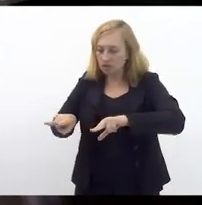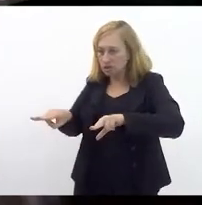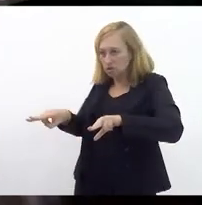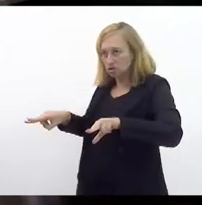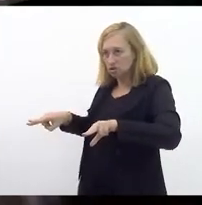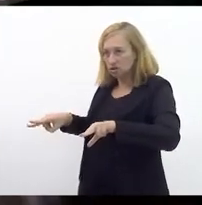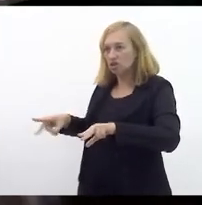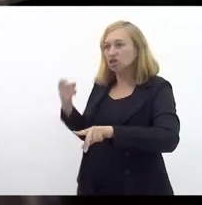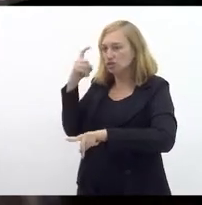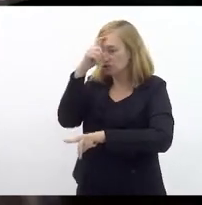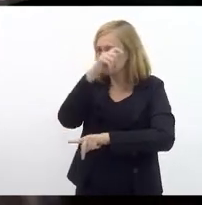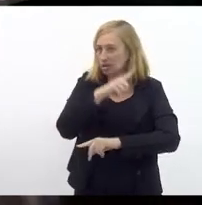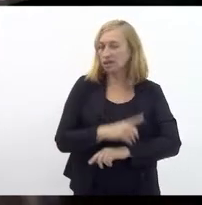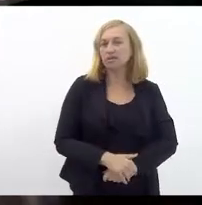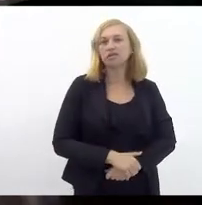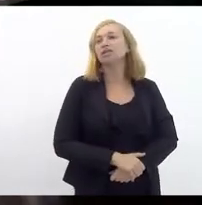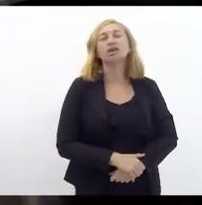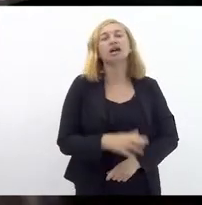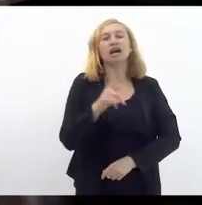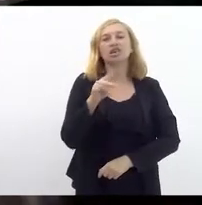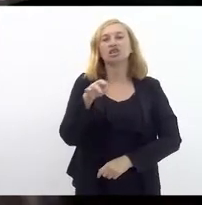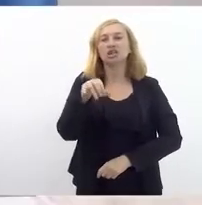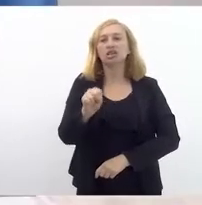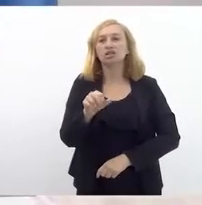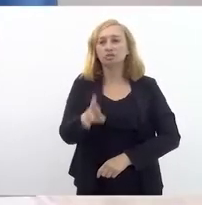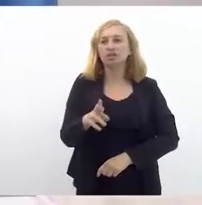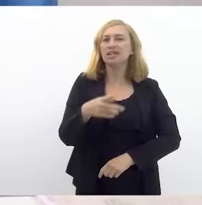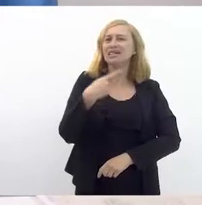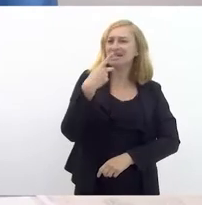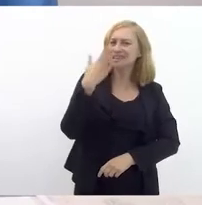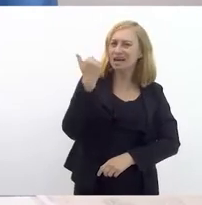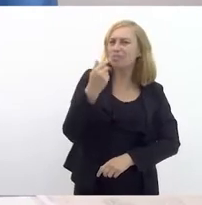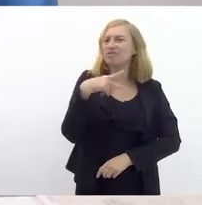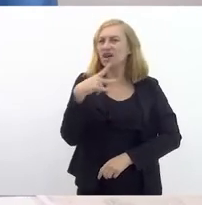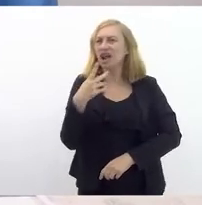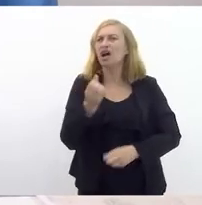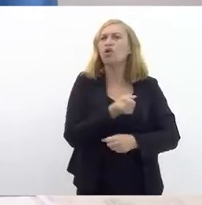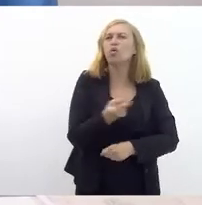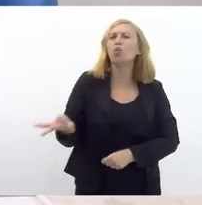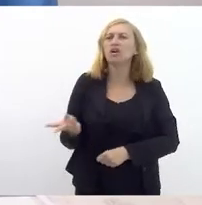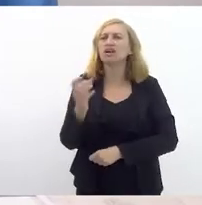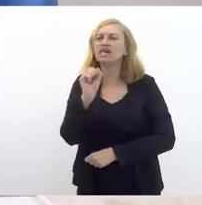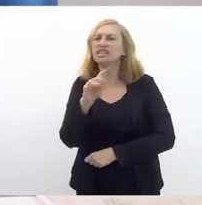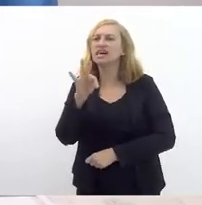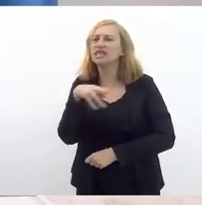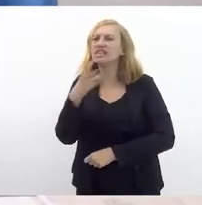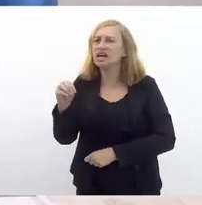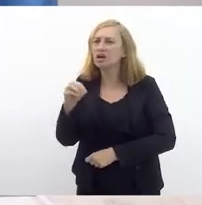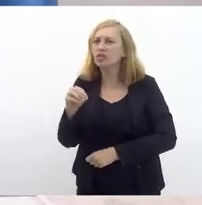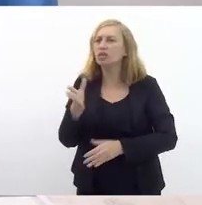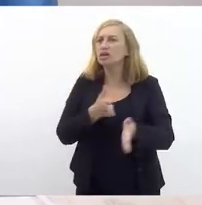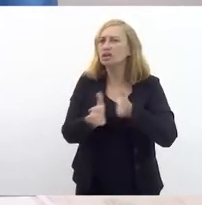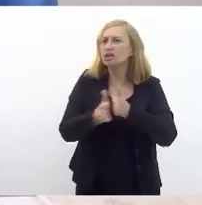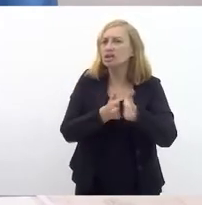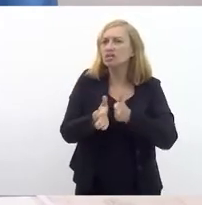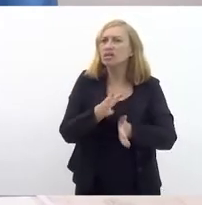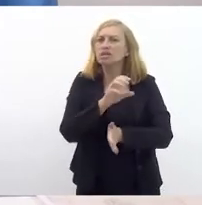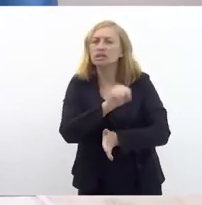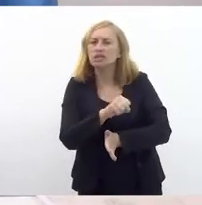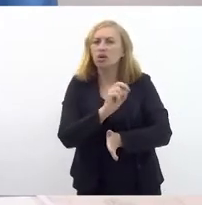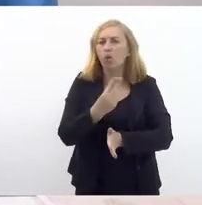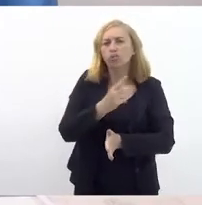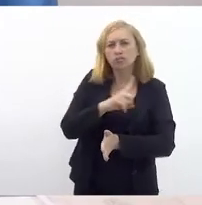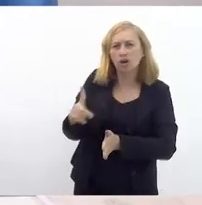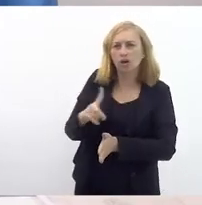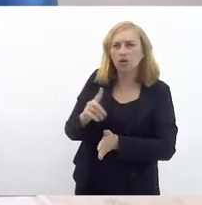adequação de geometria. Mas a Getransp sabe dizer, doutor Edipo, quantas estações são efetivamente acessíveis e quantas ainda não são? E